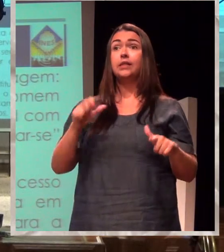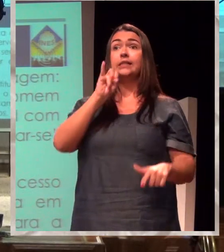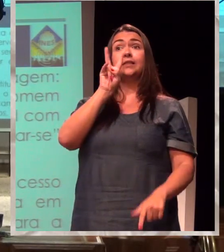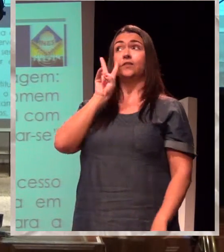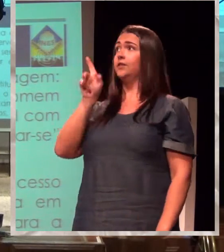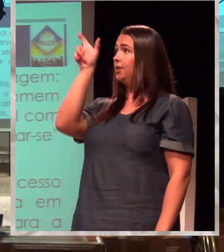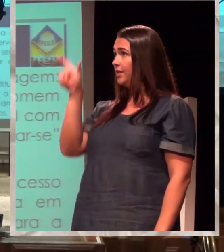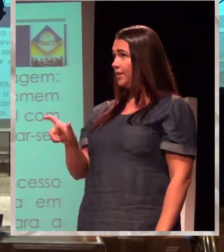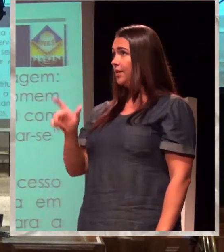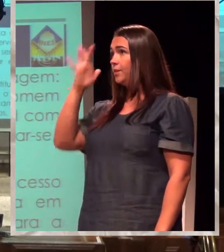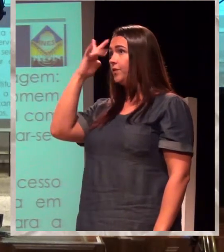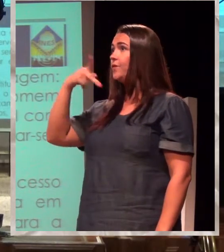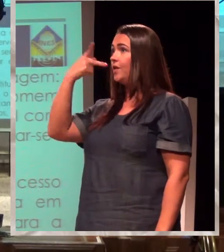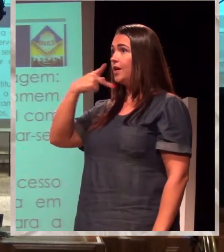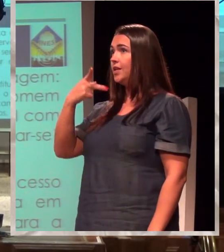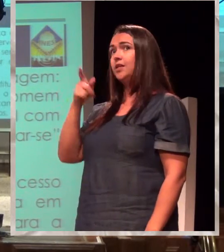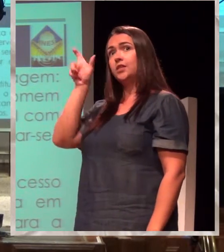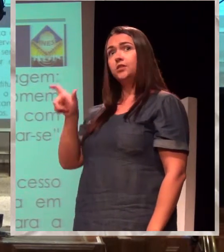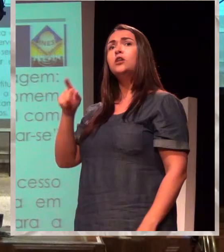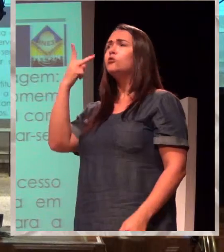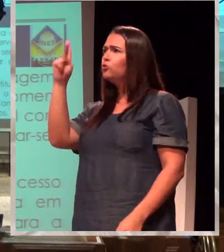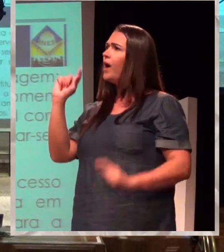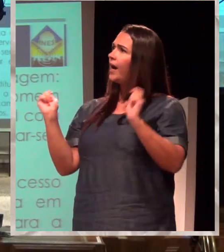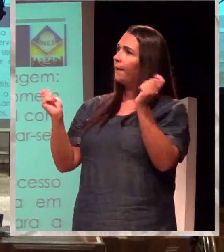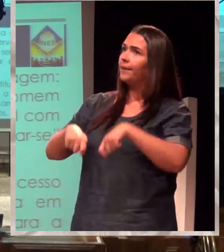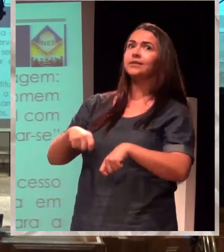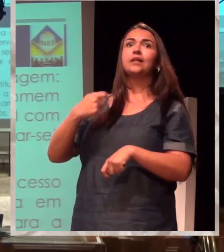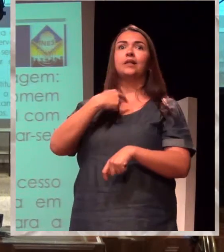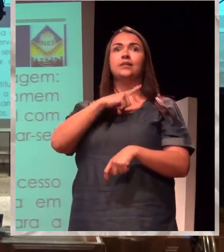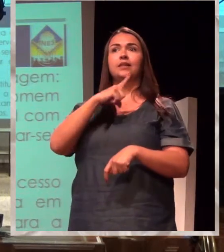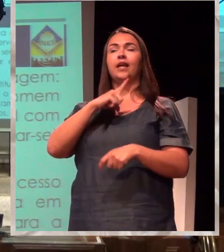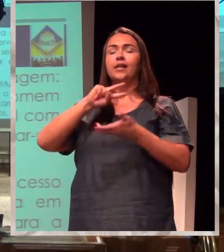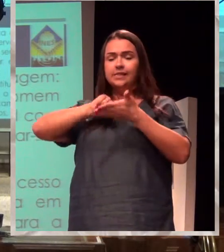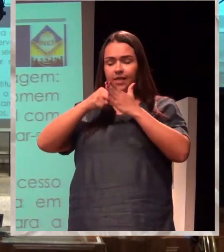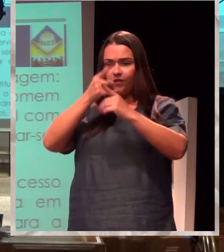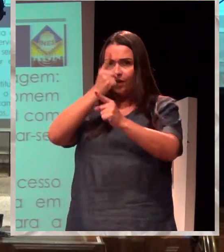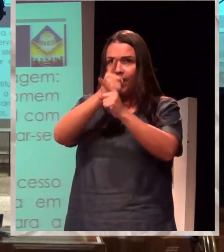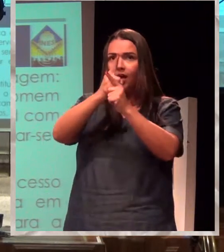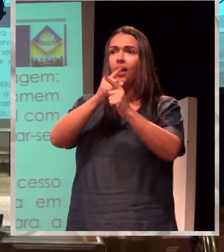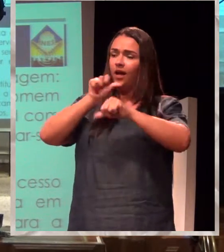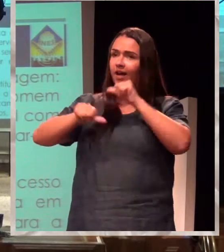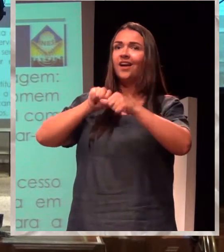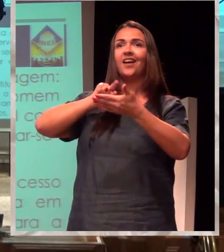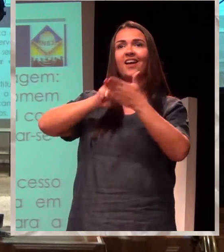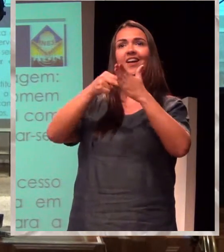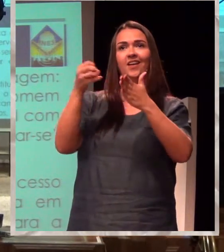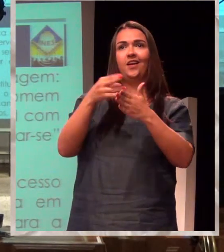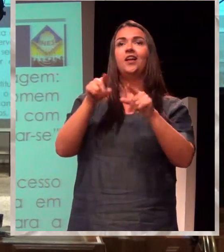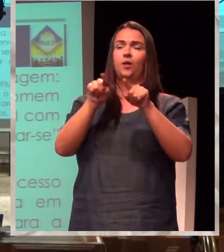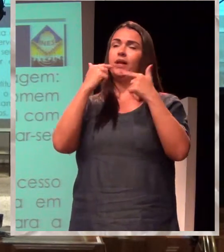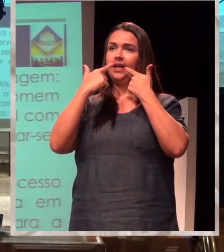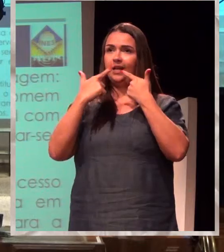homem falando e a sua capacidade de significar e significar-se. A língua é aquela que constitui o processo identitário